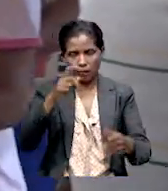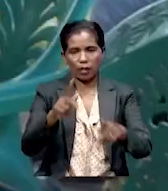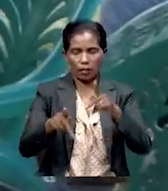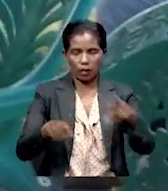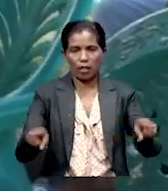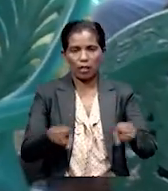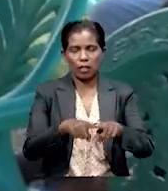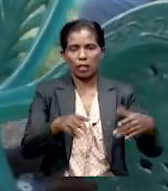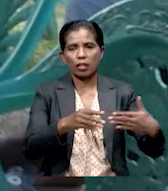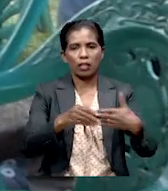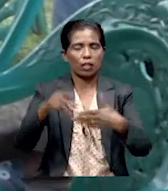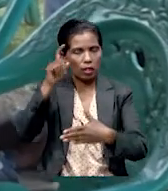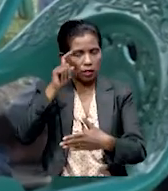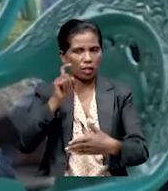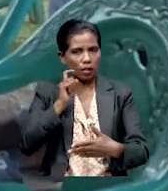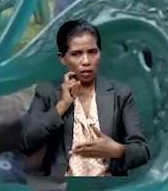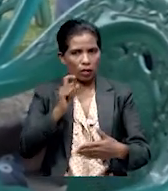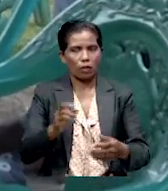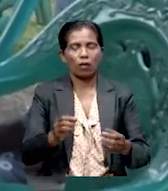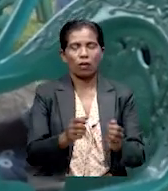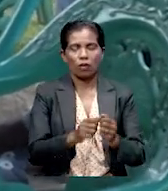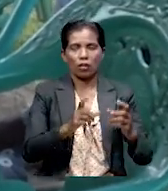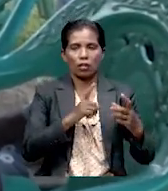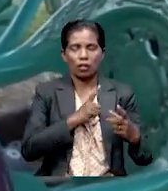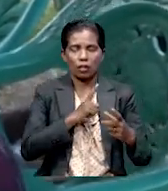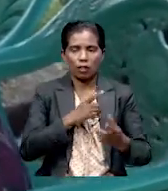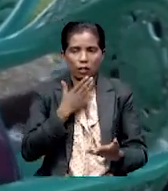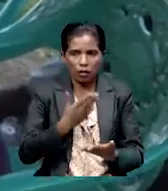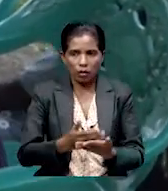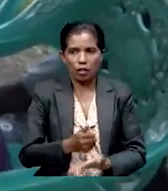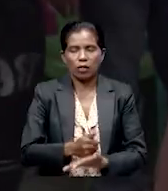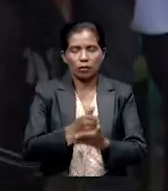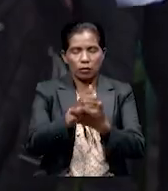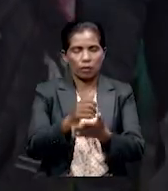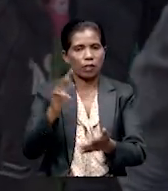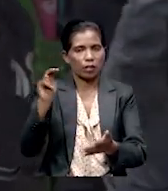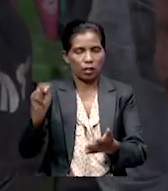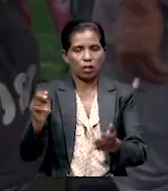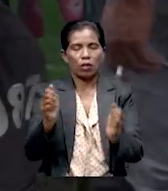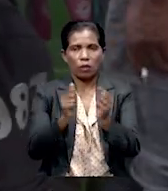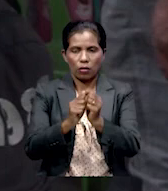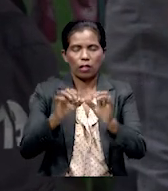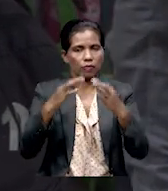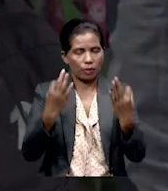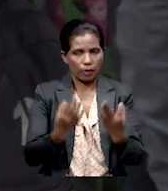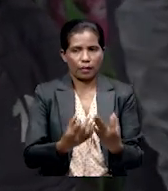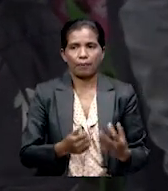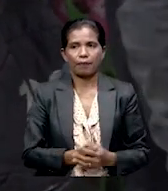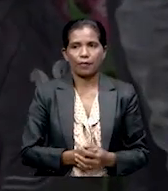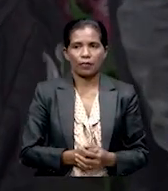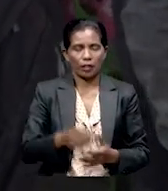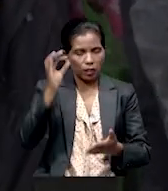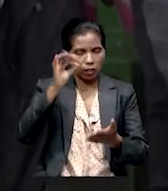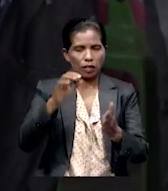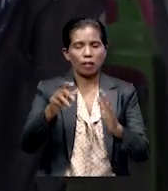líder nacional Kairala Senana Gusmão, ho laran luak fo apoio ba nia ho ni família. Além de for apoio Januari Suarez,